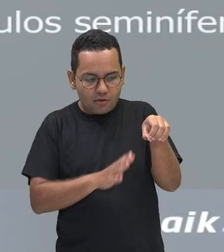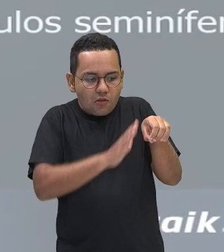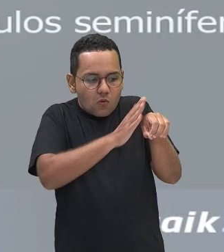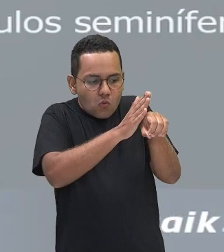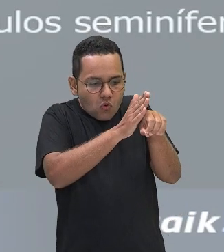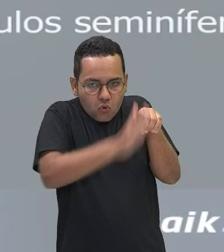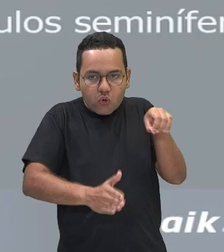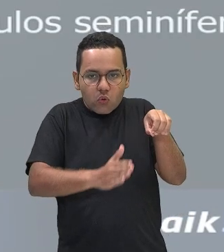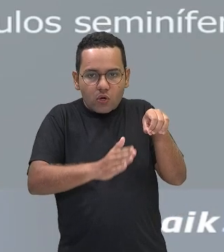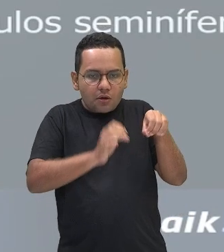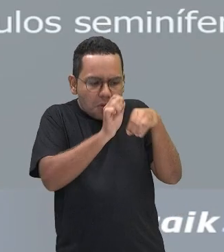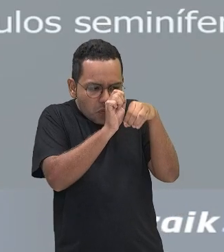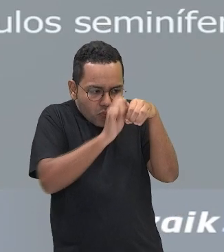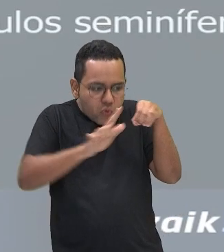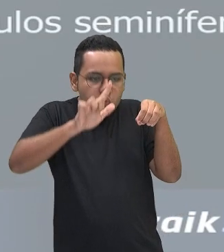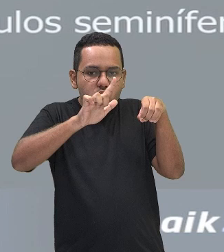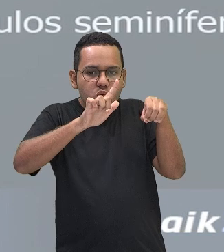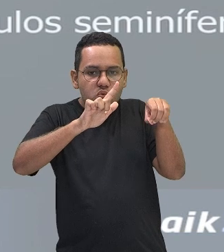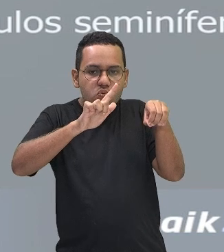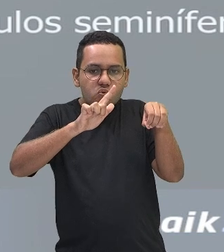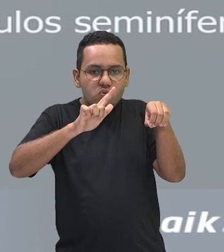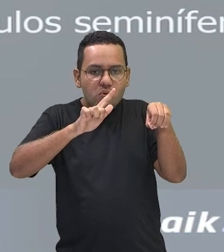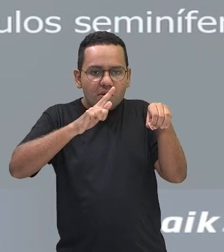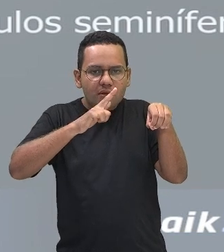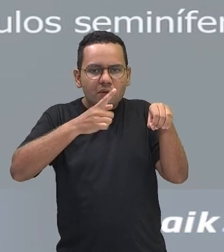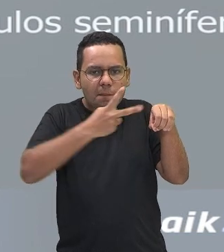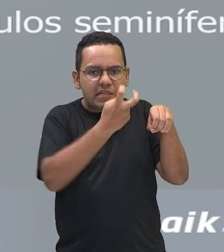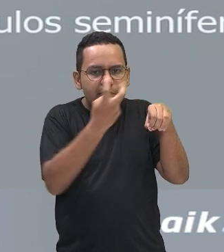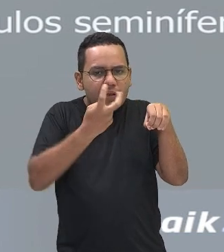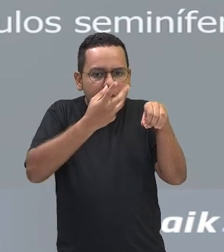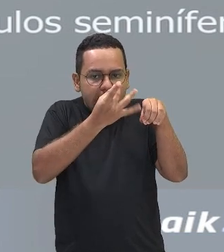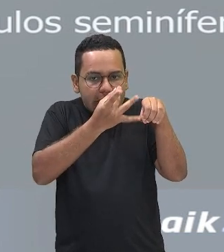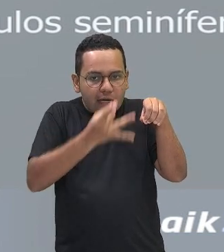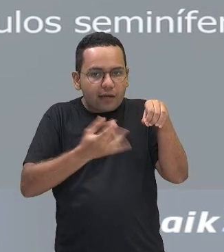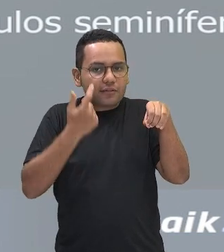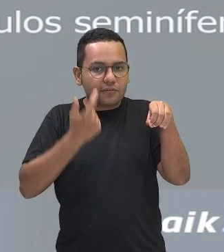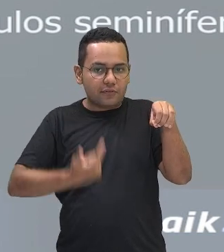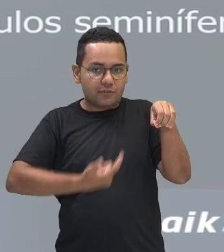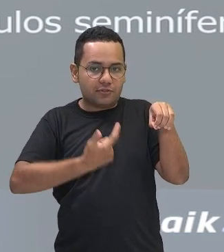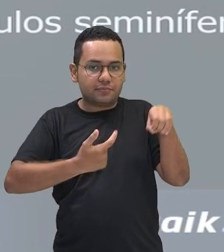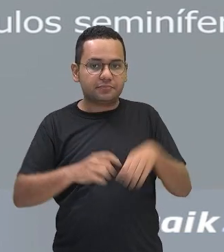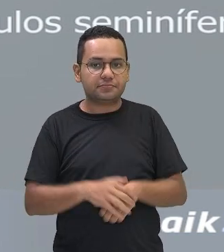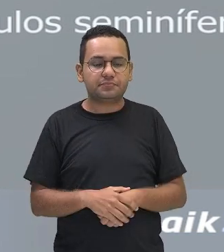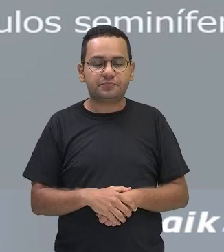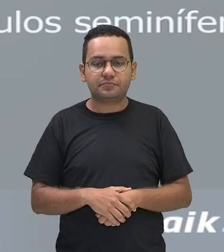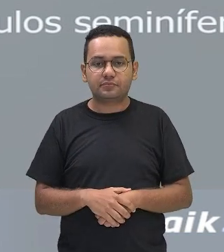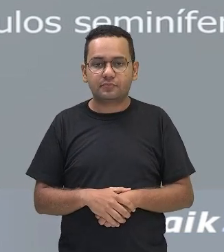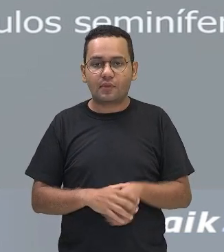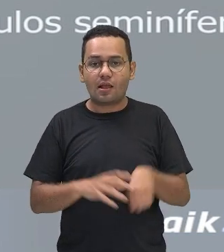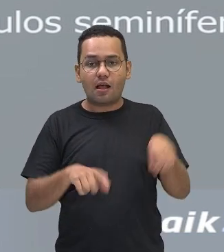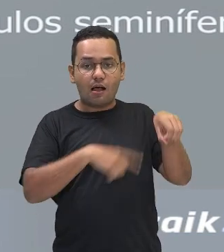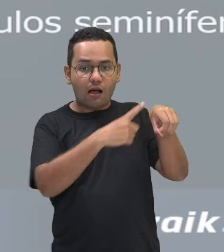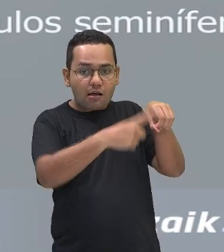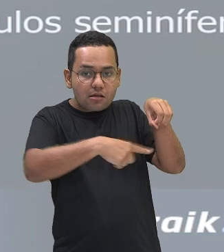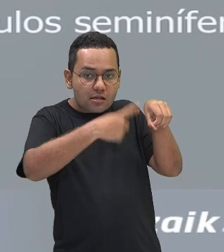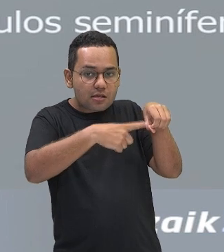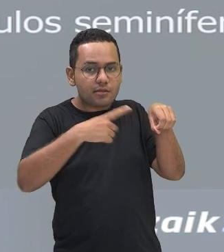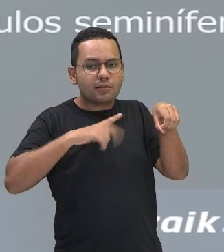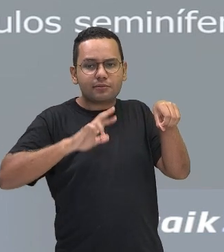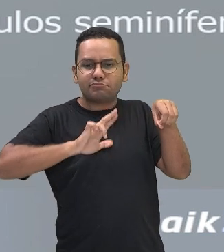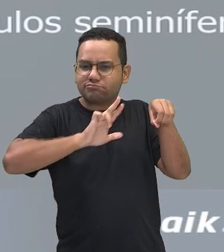o testículo, cortasse ele de cima a baixo, e seria mais ou menos essa visão. Dentro deles tem vários